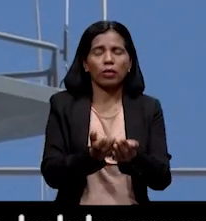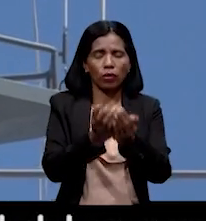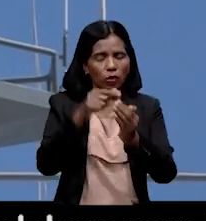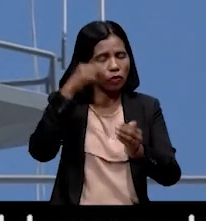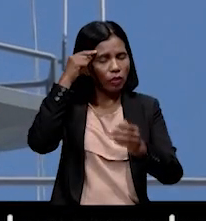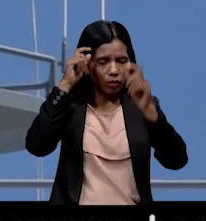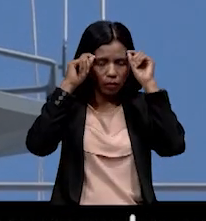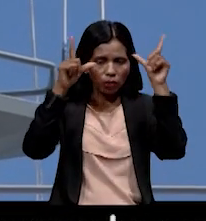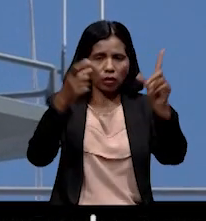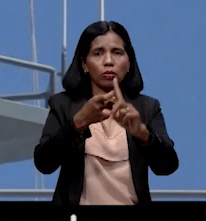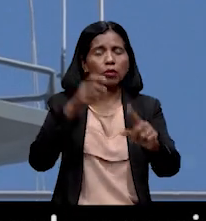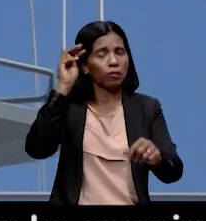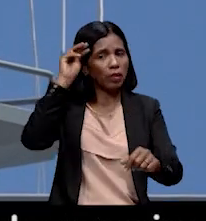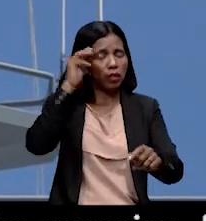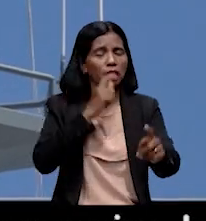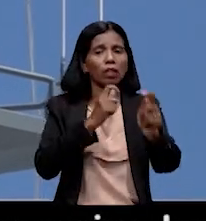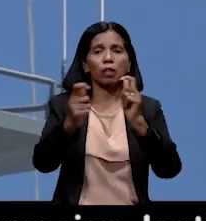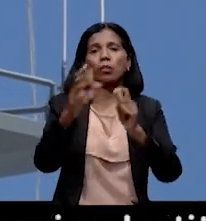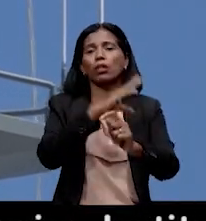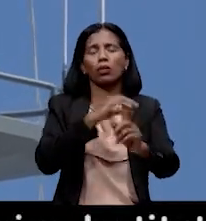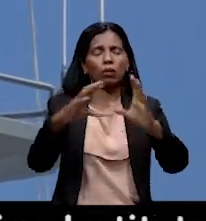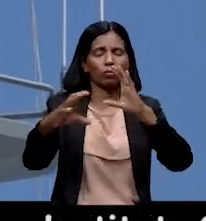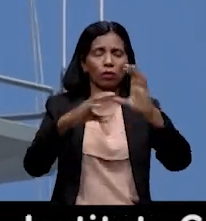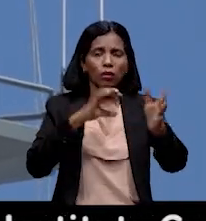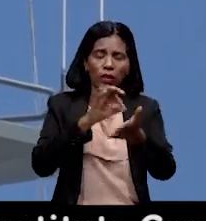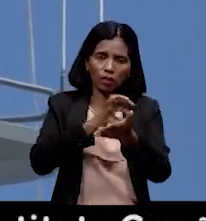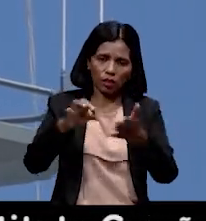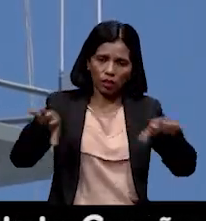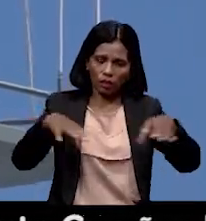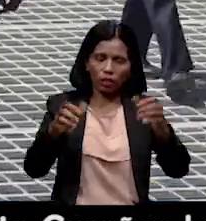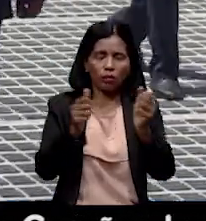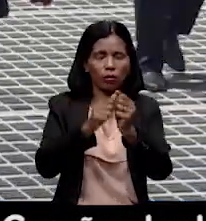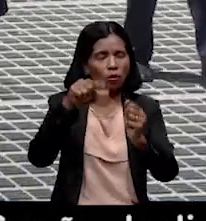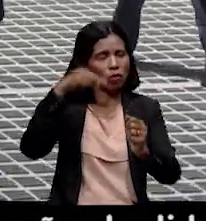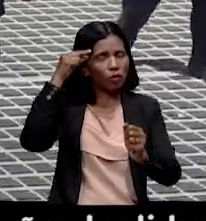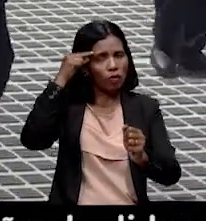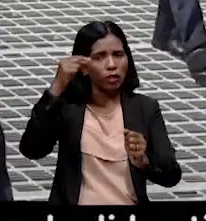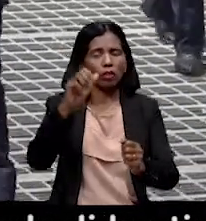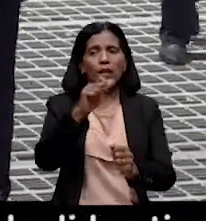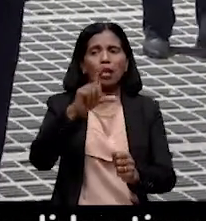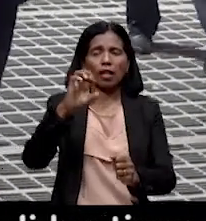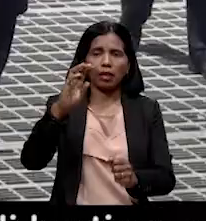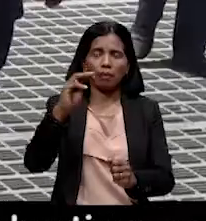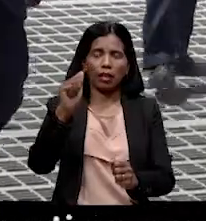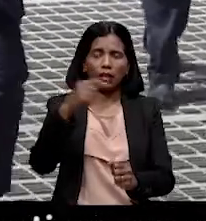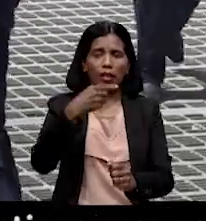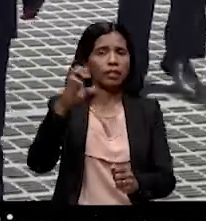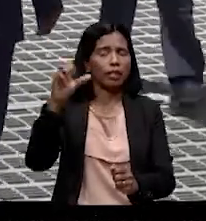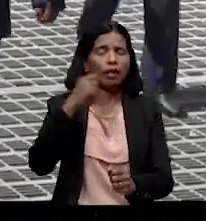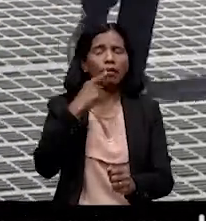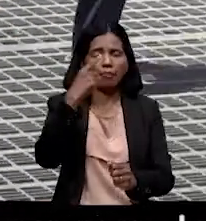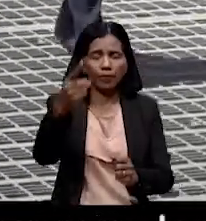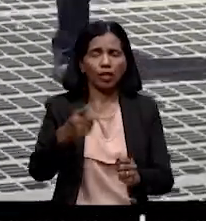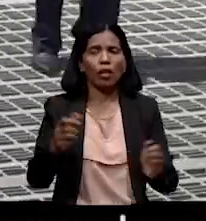lihusi Ministério Transporte e Comunicação, assina acordo ho Governo Federal Alemanha, ho empresa Estaleiro Naval Damen,